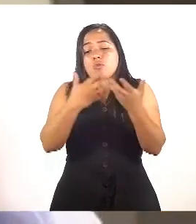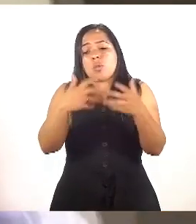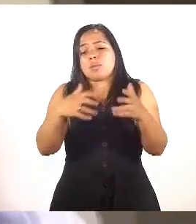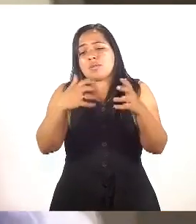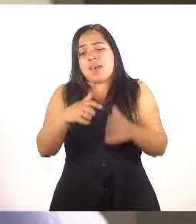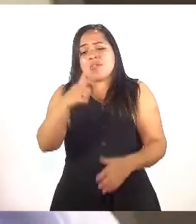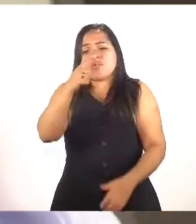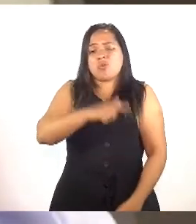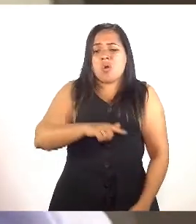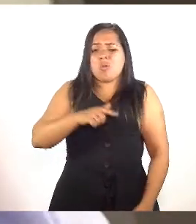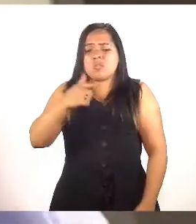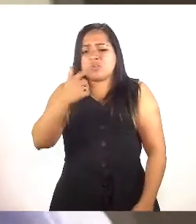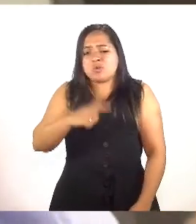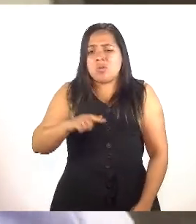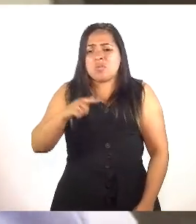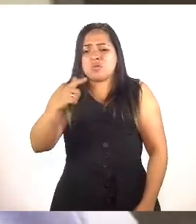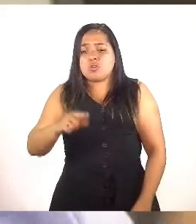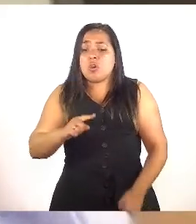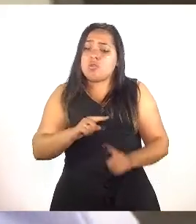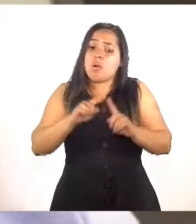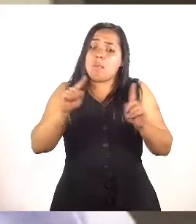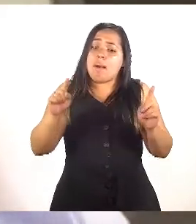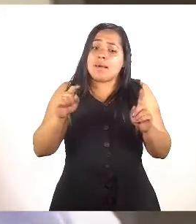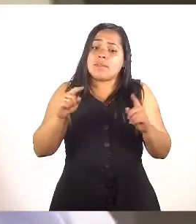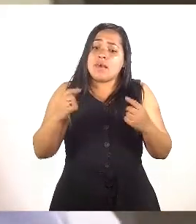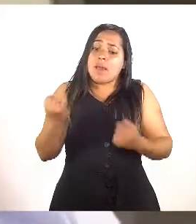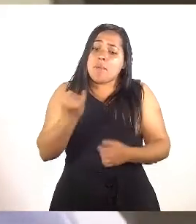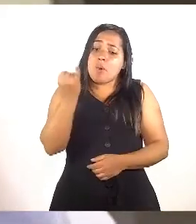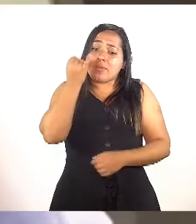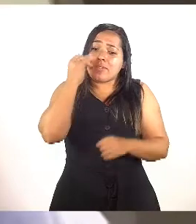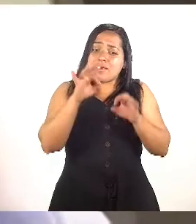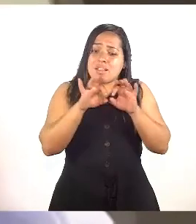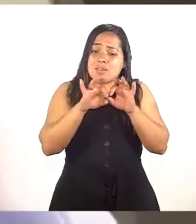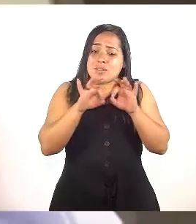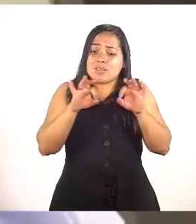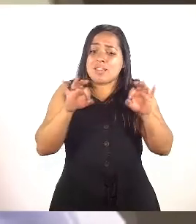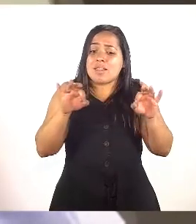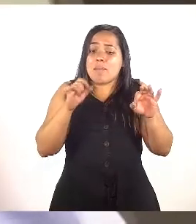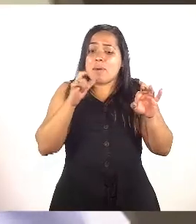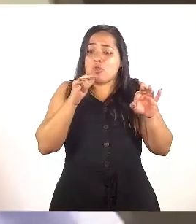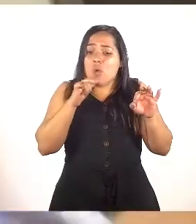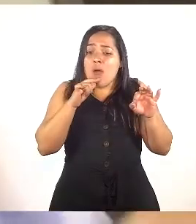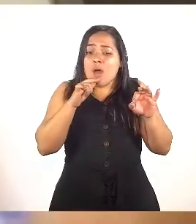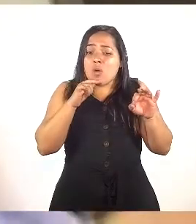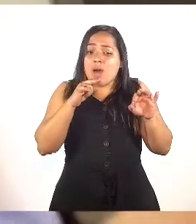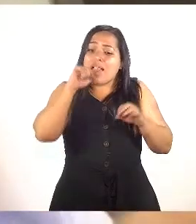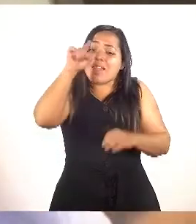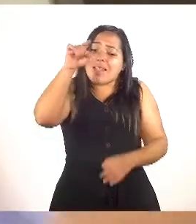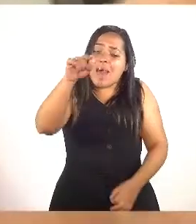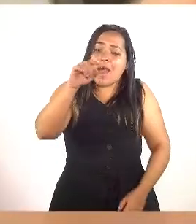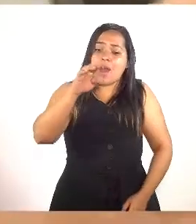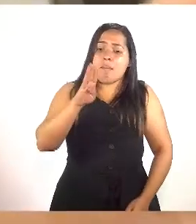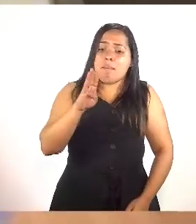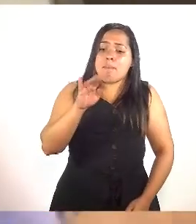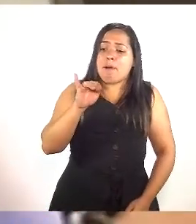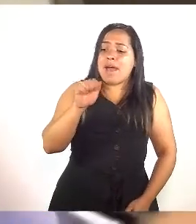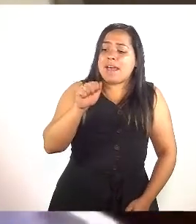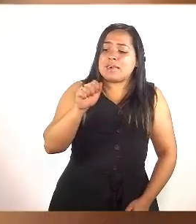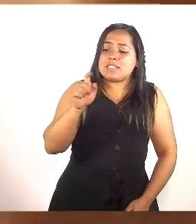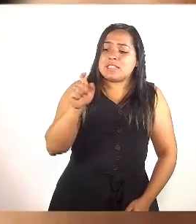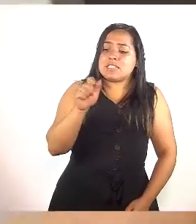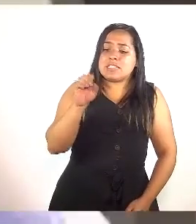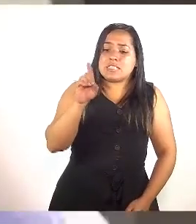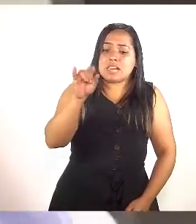Vladimir. Eu quero pontuar a questão do saneamento da Baixada Fluminense. Entendeu? A Genersa, ela,